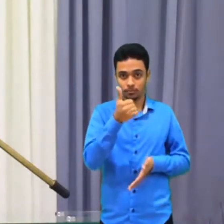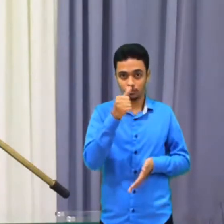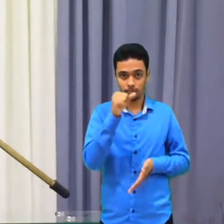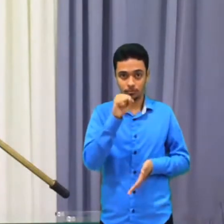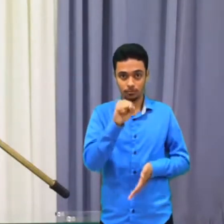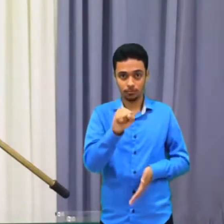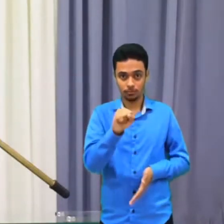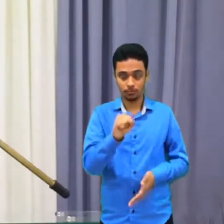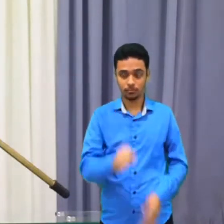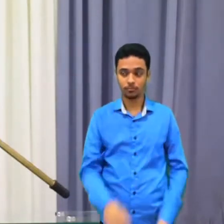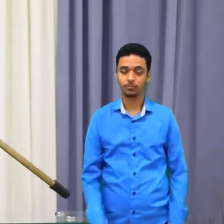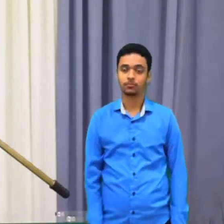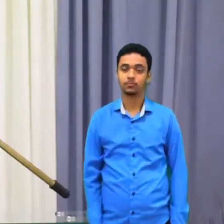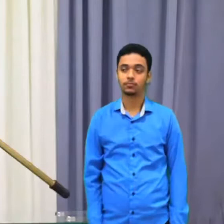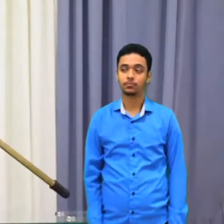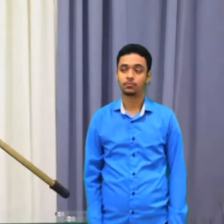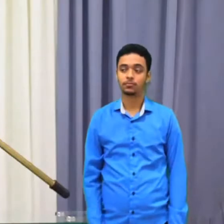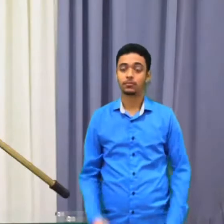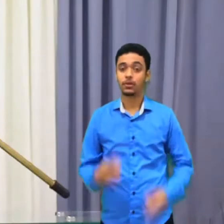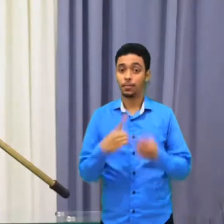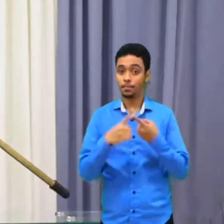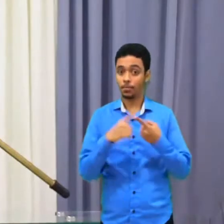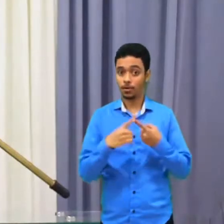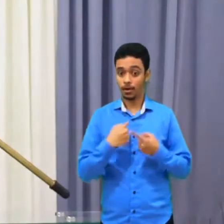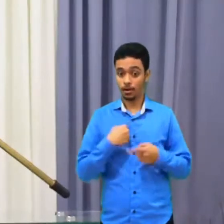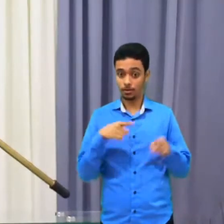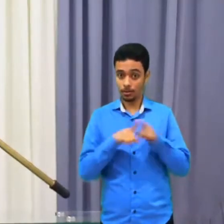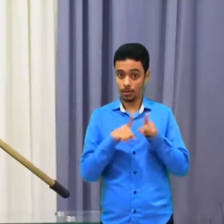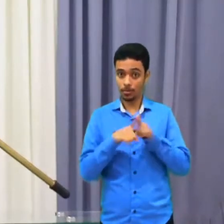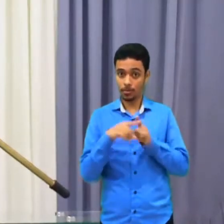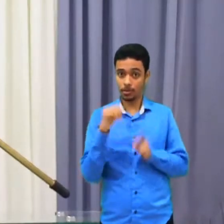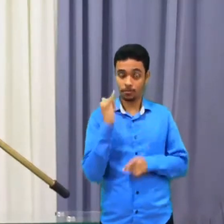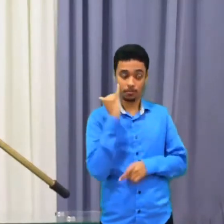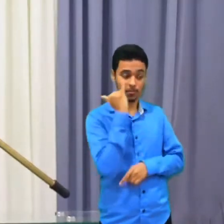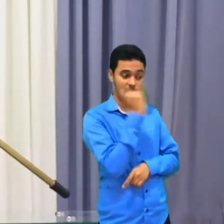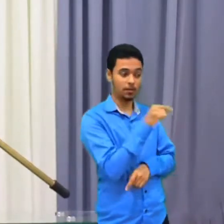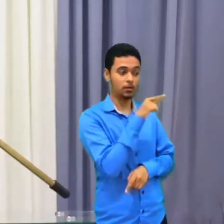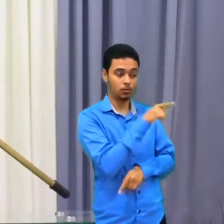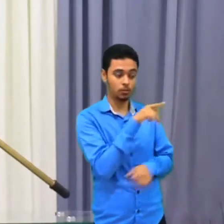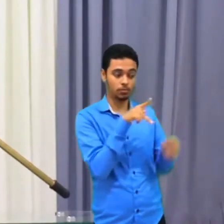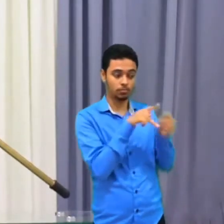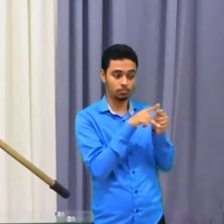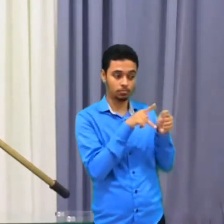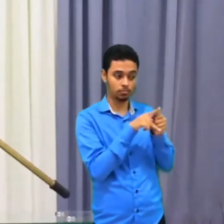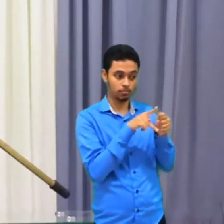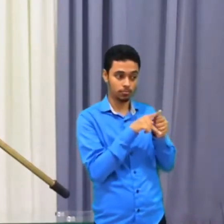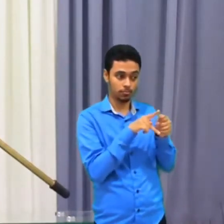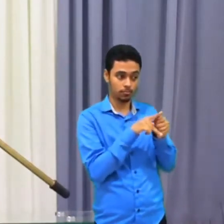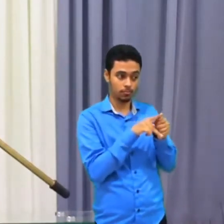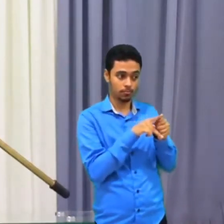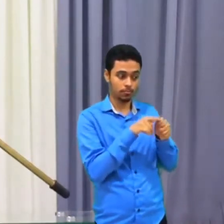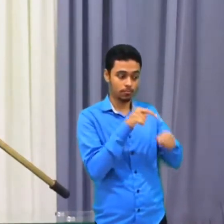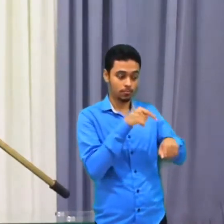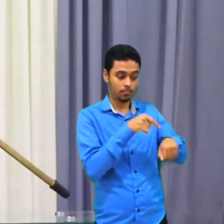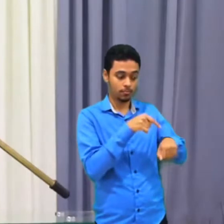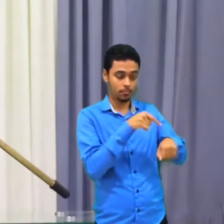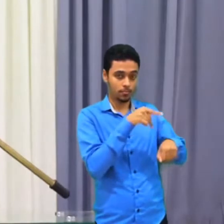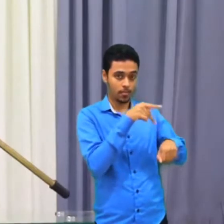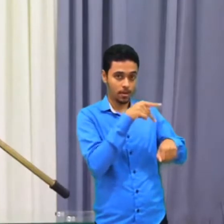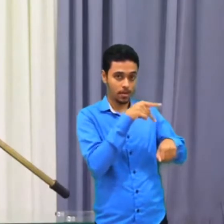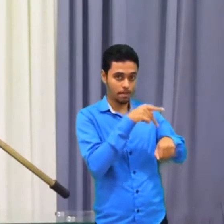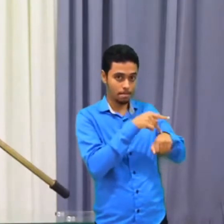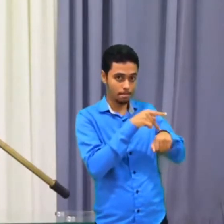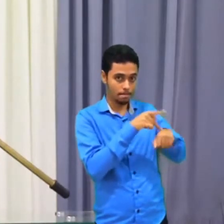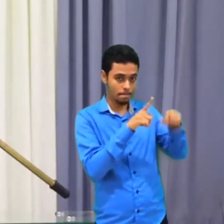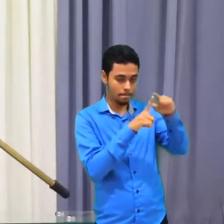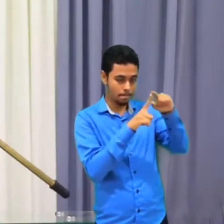18. Pois também eu te digo que tu és Pedro, e sobre esta pedra edificarei